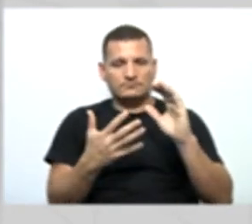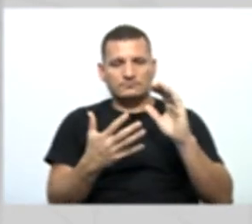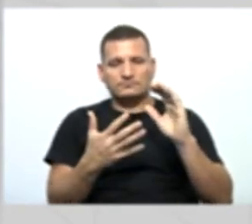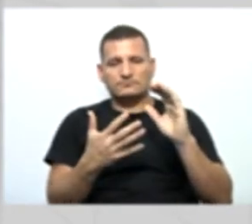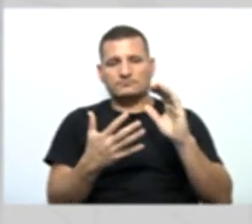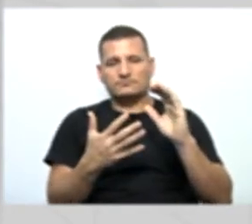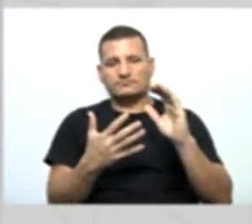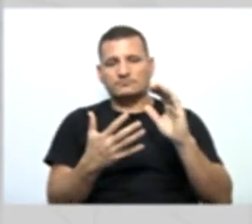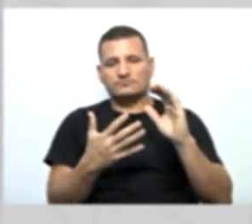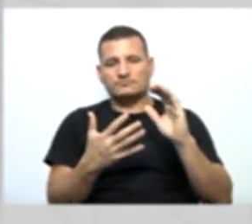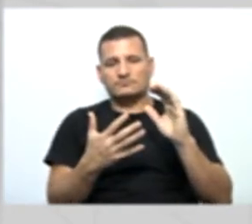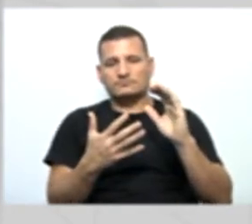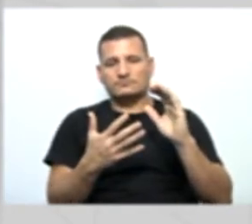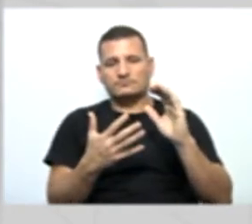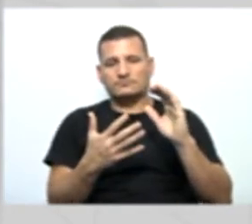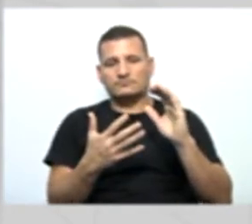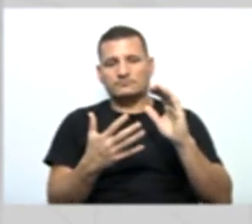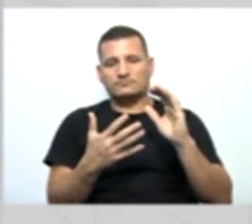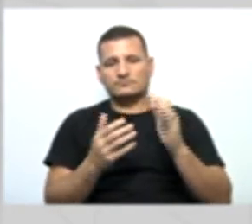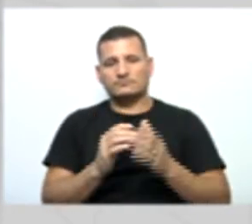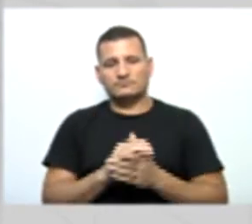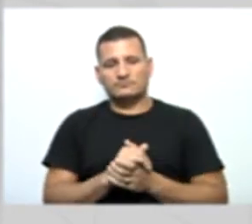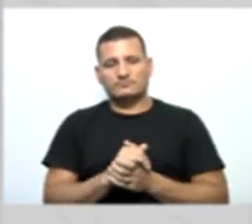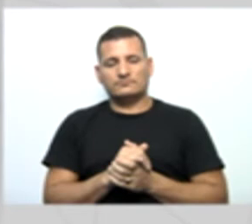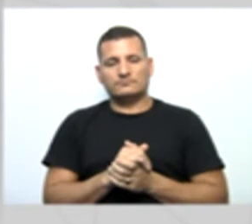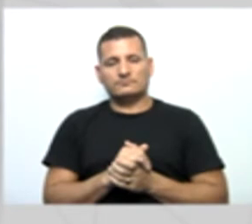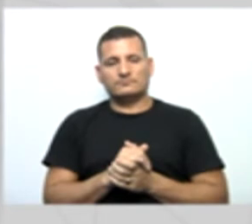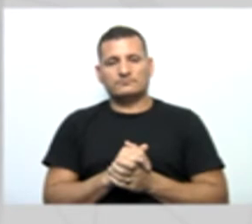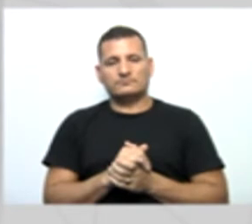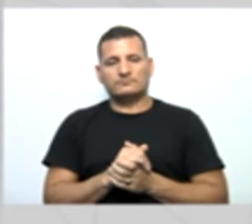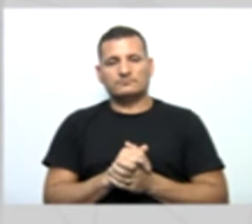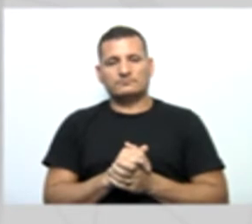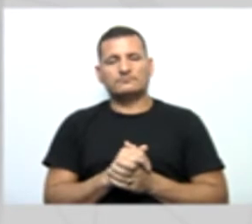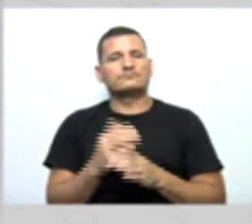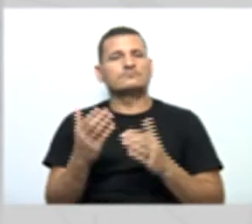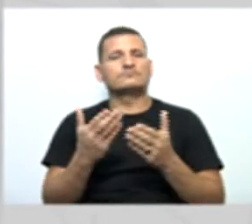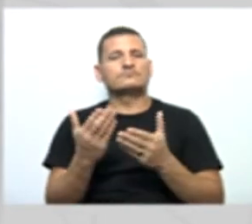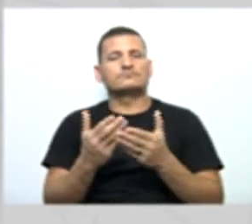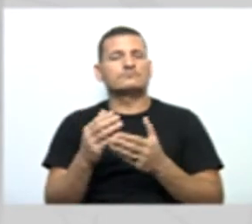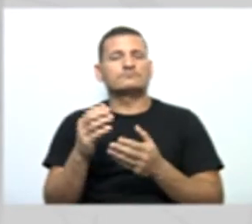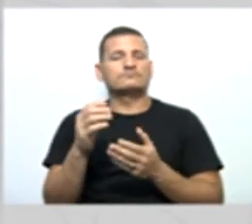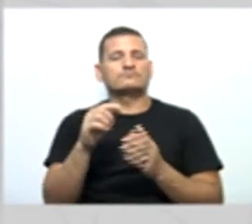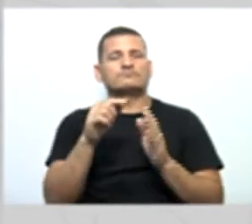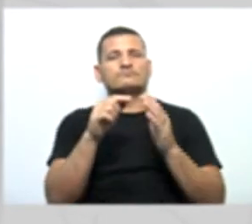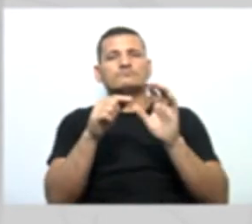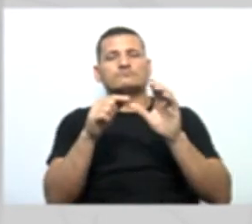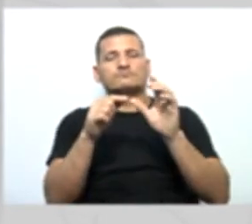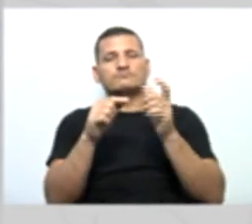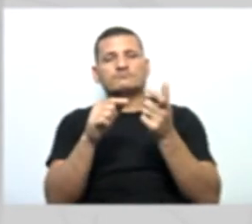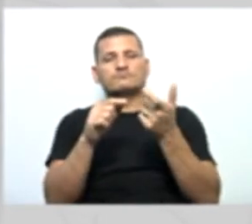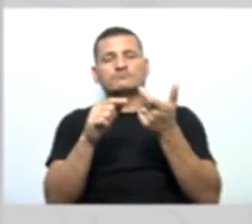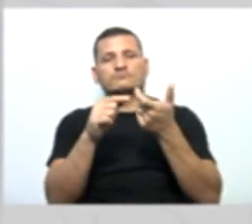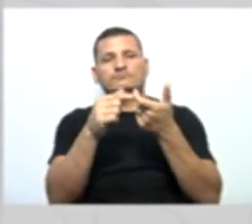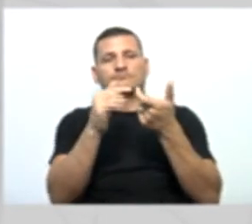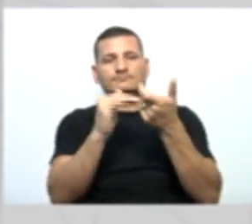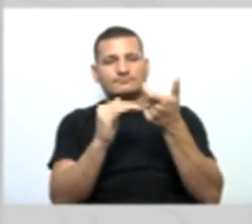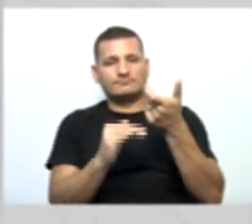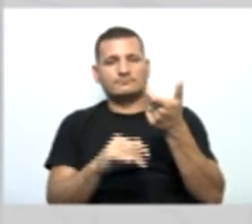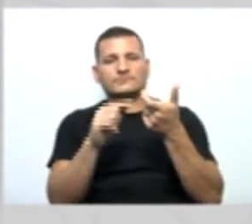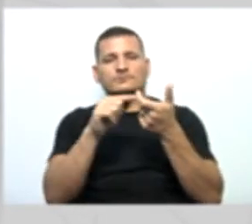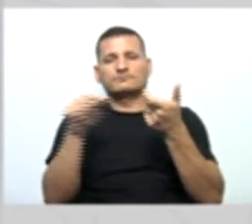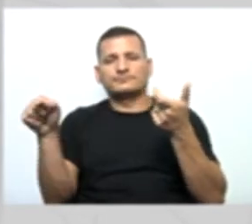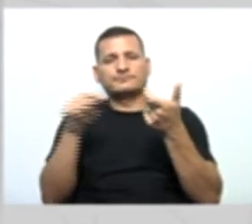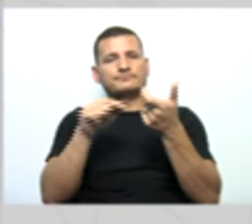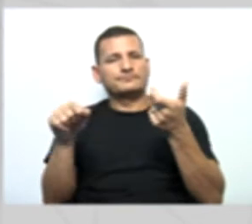seja, os nossos atributos. Agora, nós precisamos definir quais são os valores desses atributos, ou seja, quais são os estados